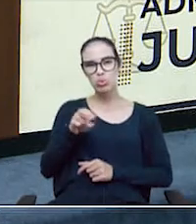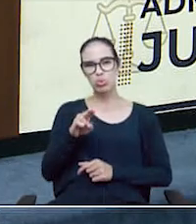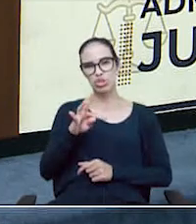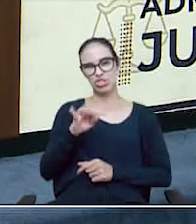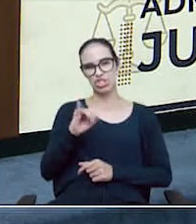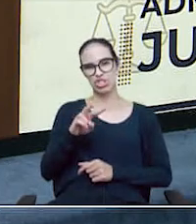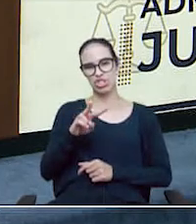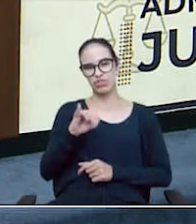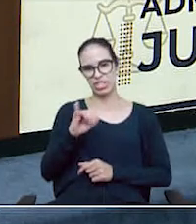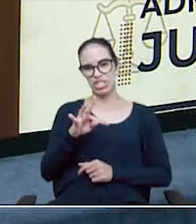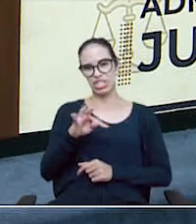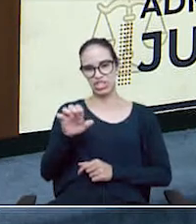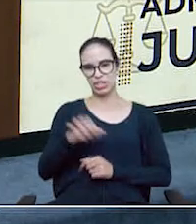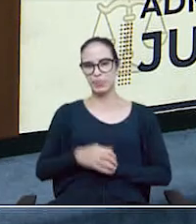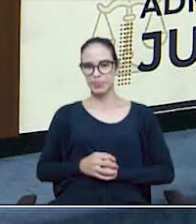Querida,